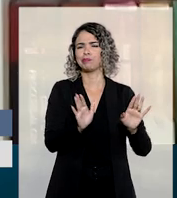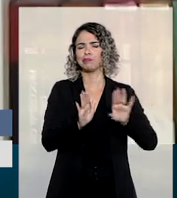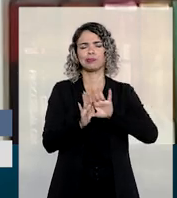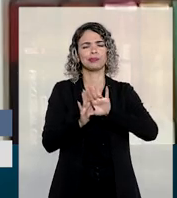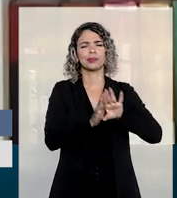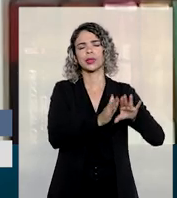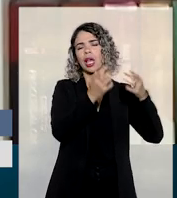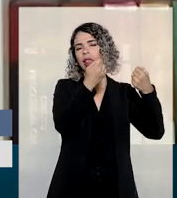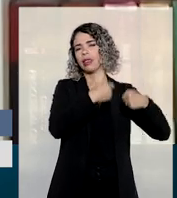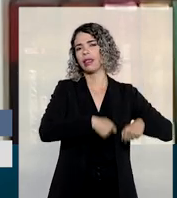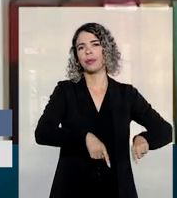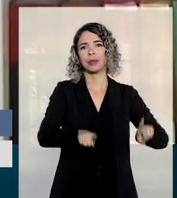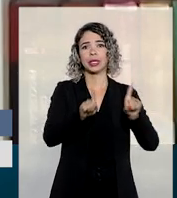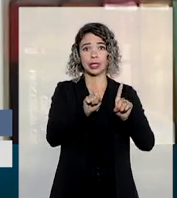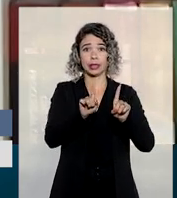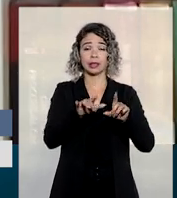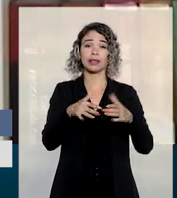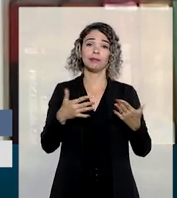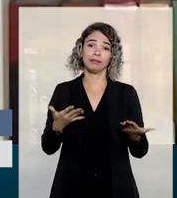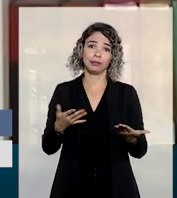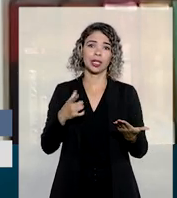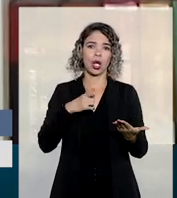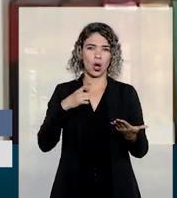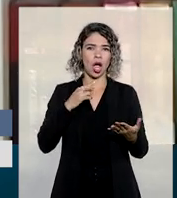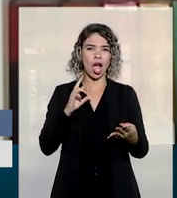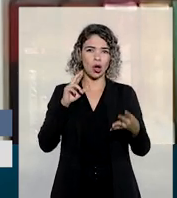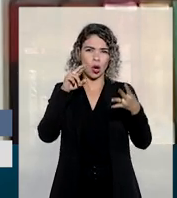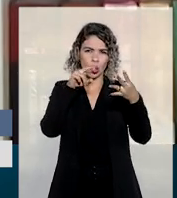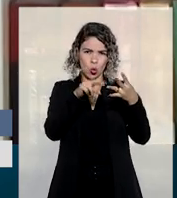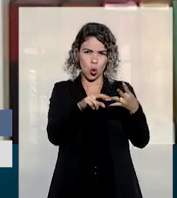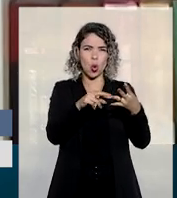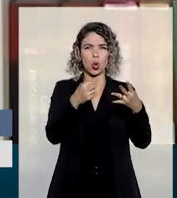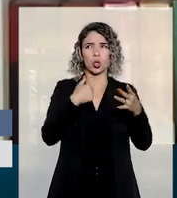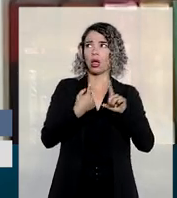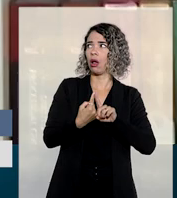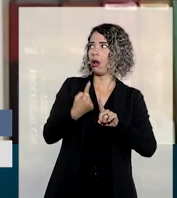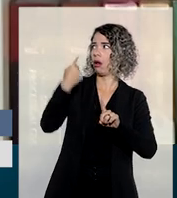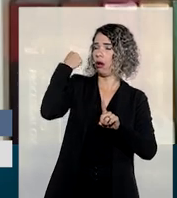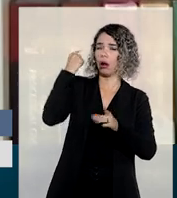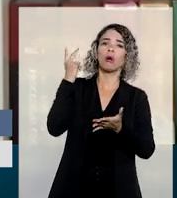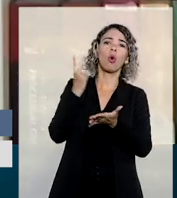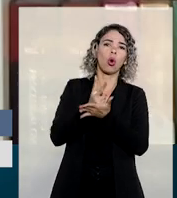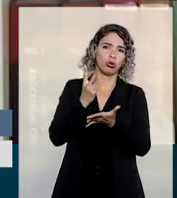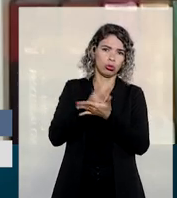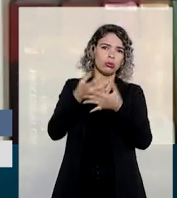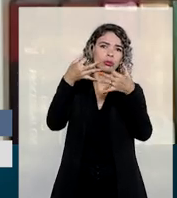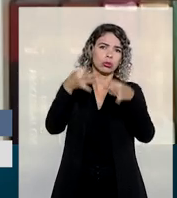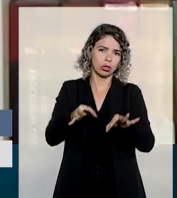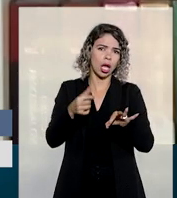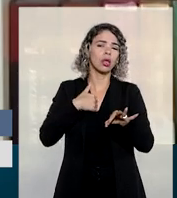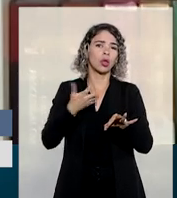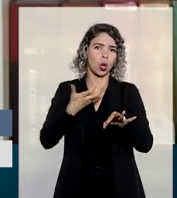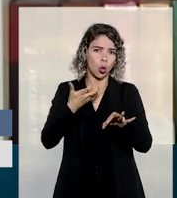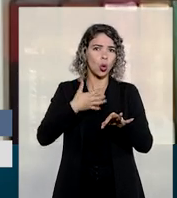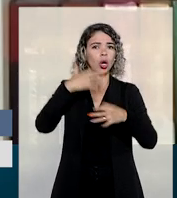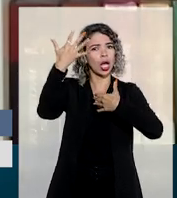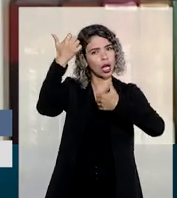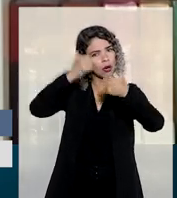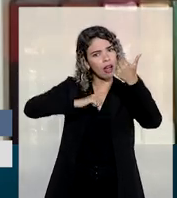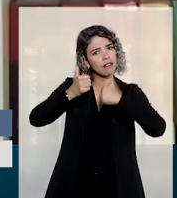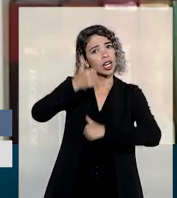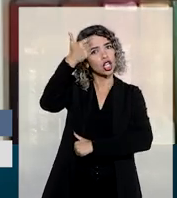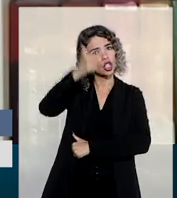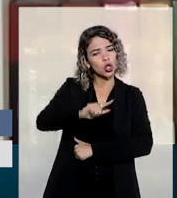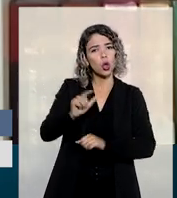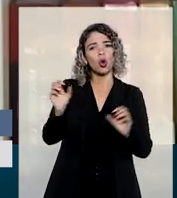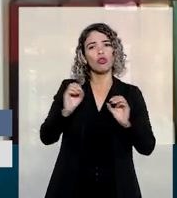recurso, quer dizer, que comparecesse nos autos peticionando e dizendo: olha, aquele recurso que eu interpus lá atrás continua valendo, gostaria que ele fosse julgado,